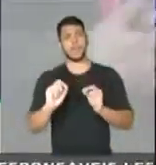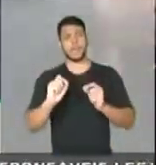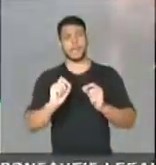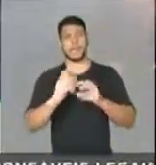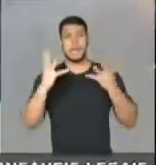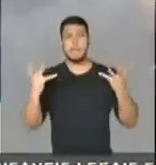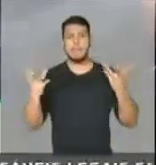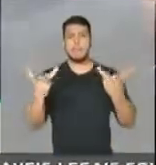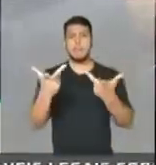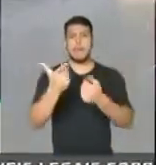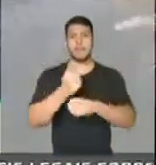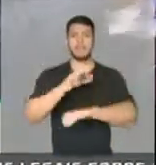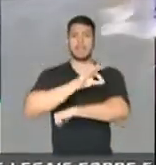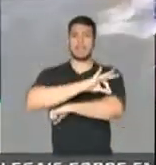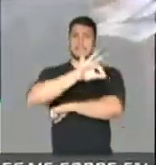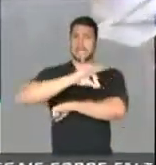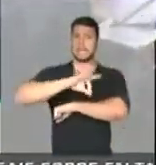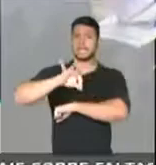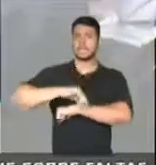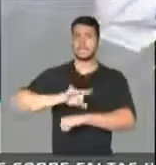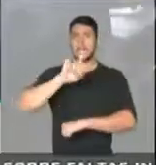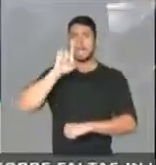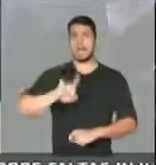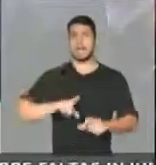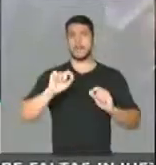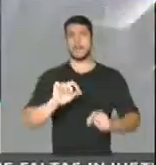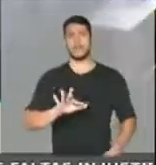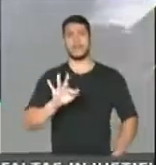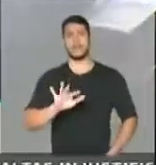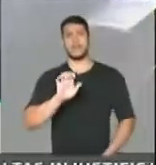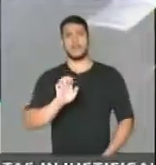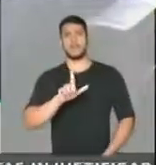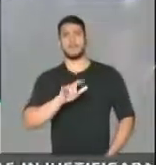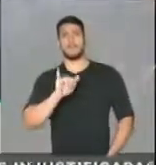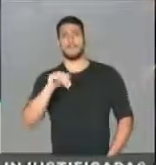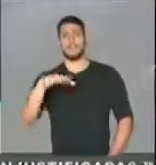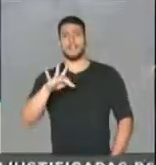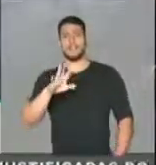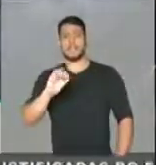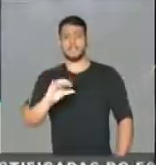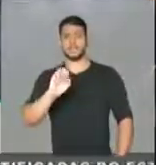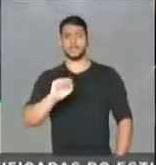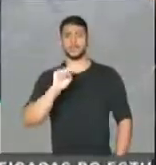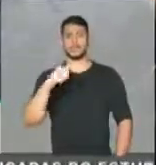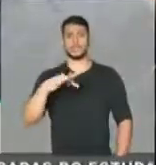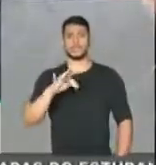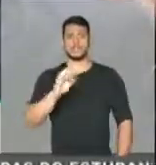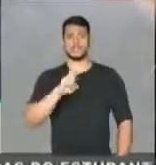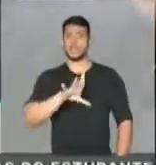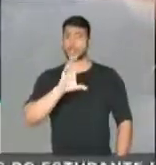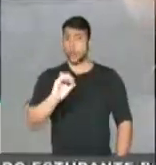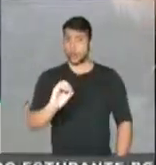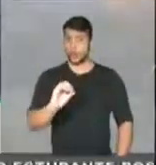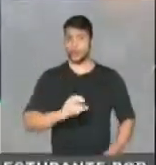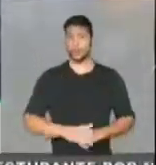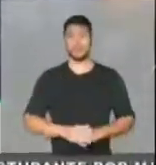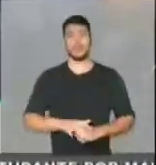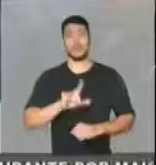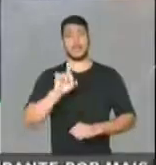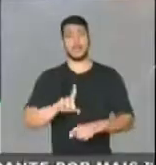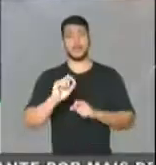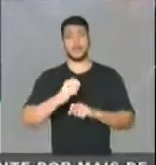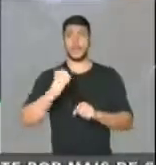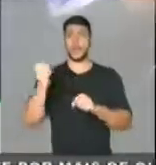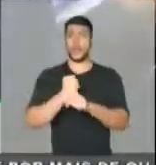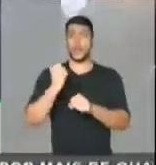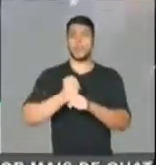nacional, obra de Felinto Santoro, italiano de Gênova, prédio inaugurado em 1911, que passou